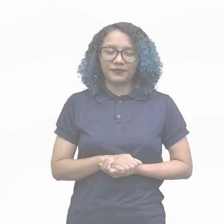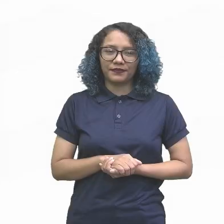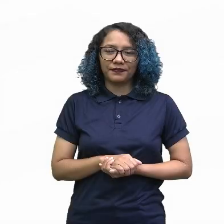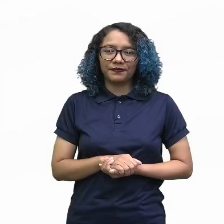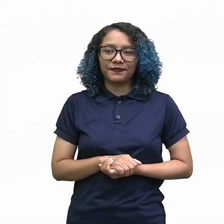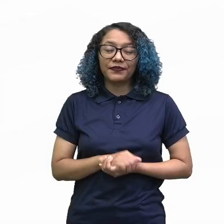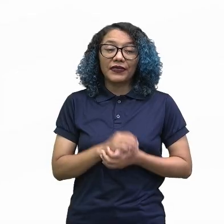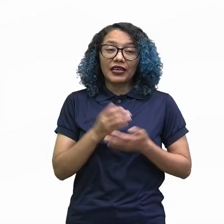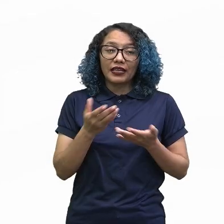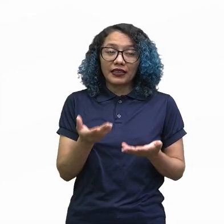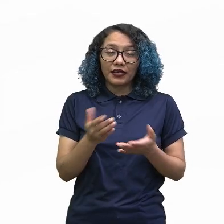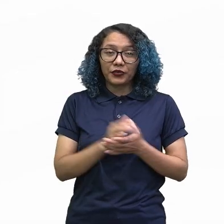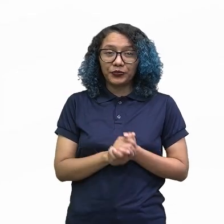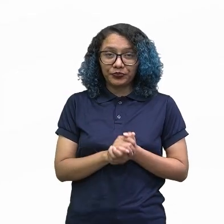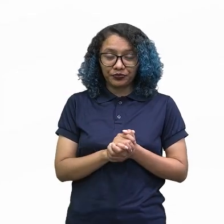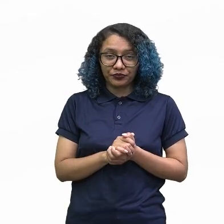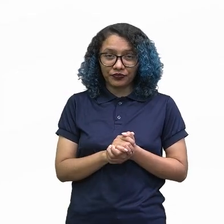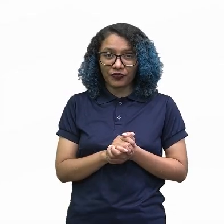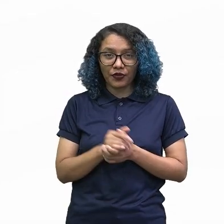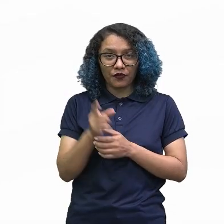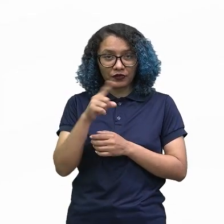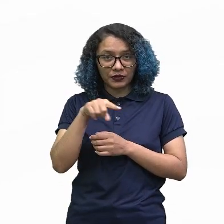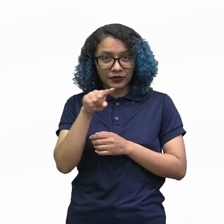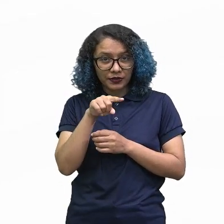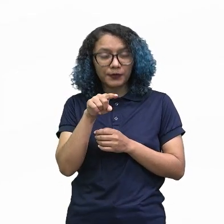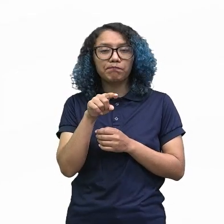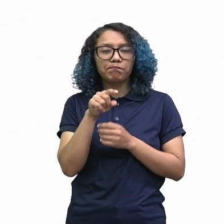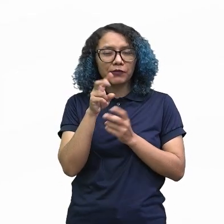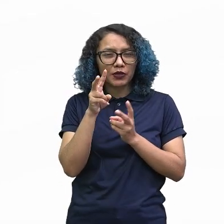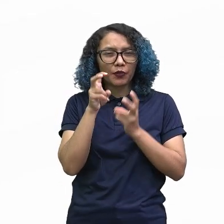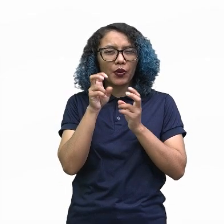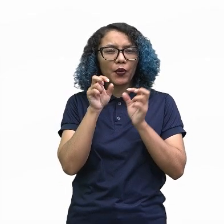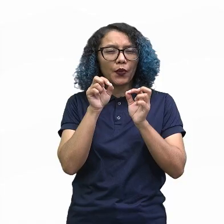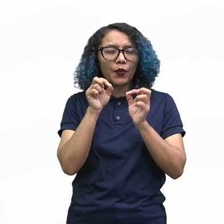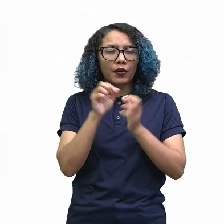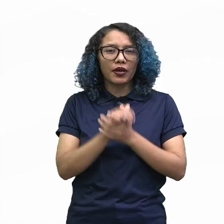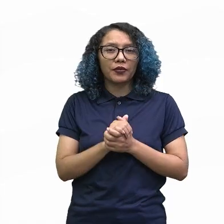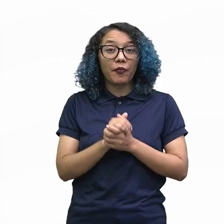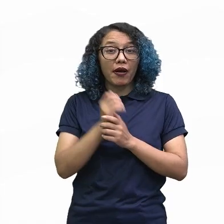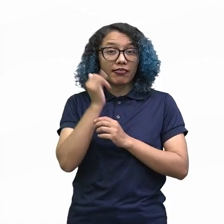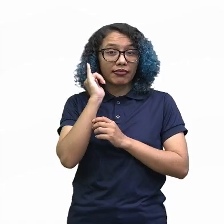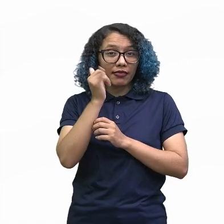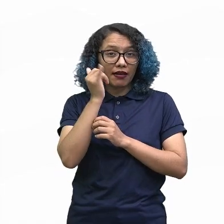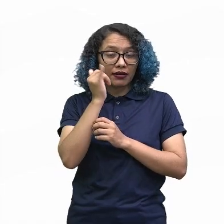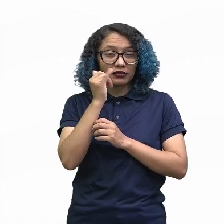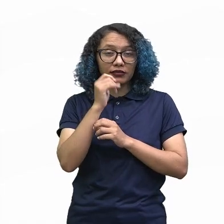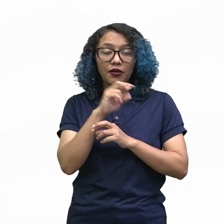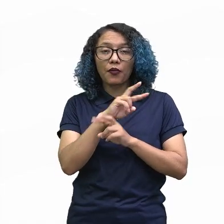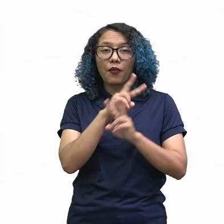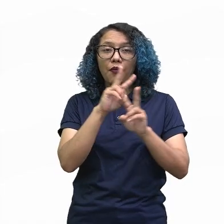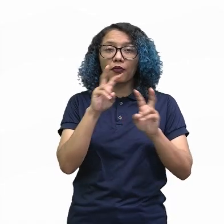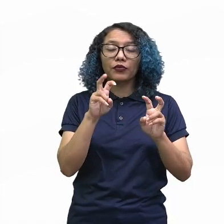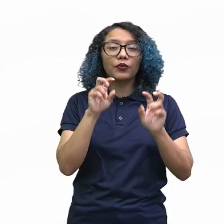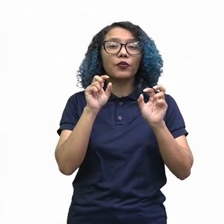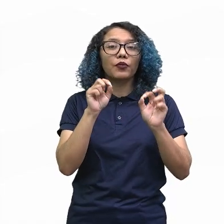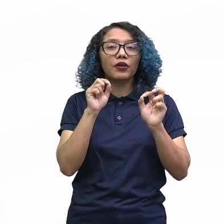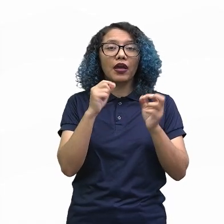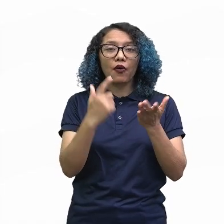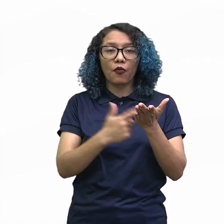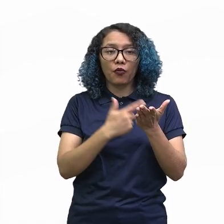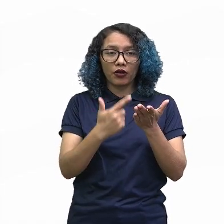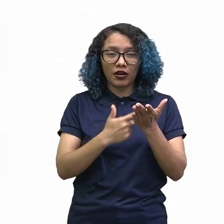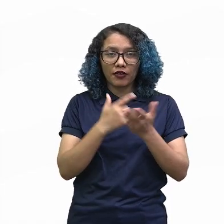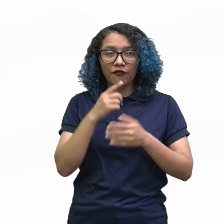Então, gente, como vocês perceberam aí, uma descrição e uma narração a respeito da obra de